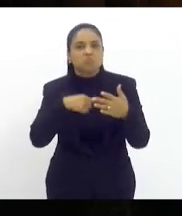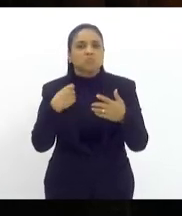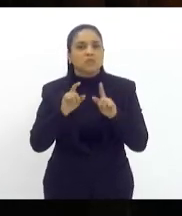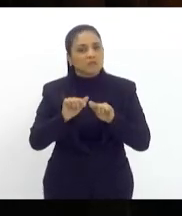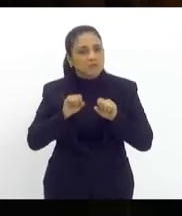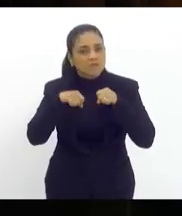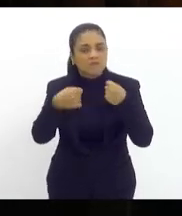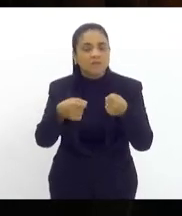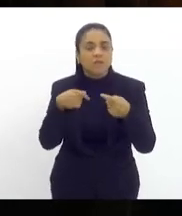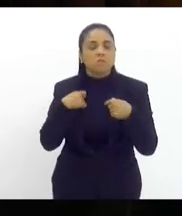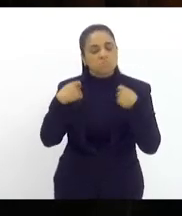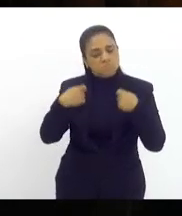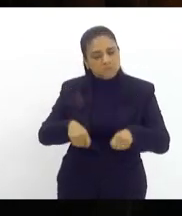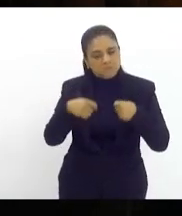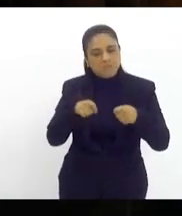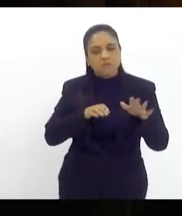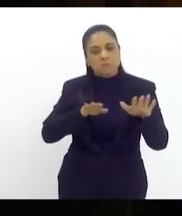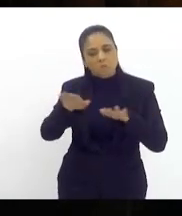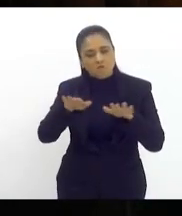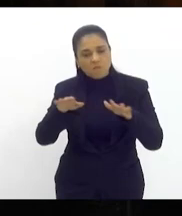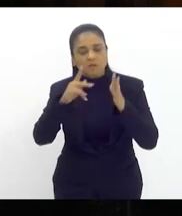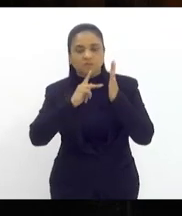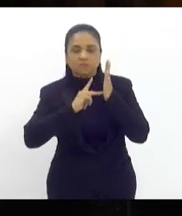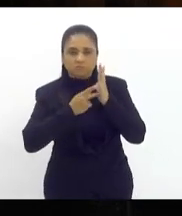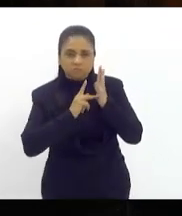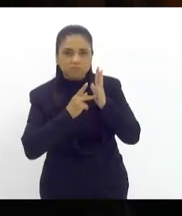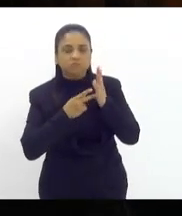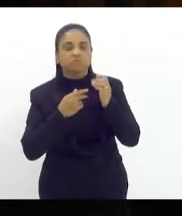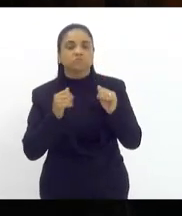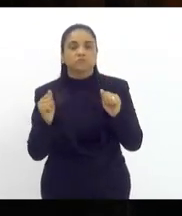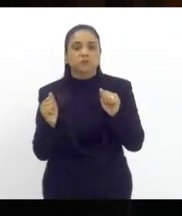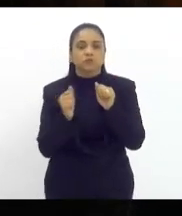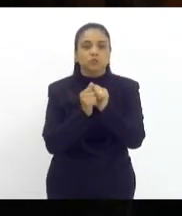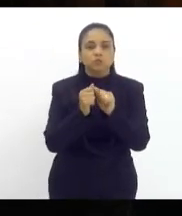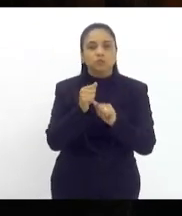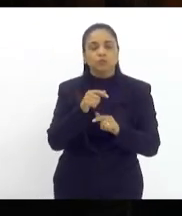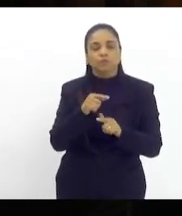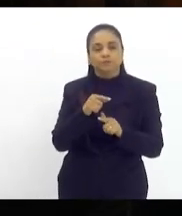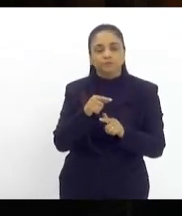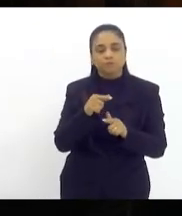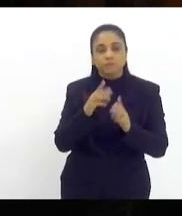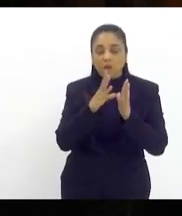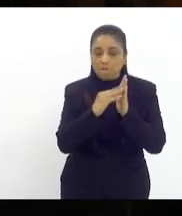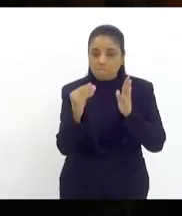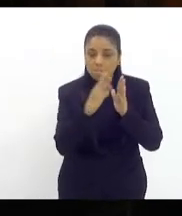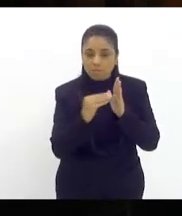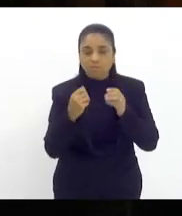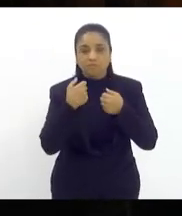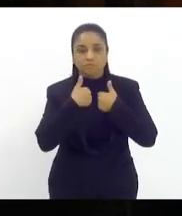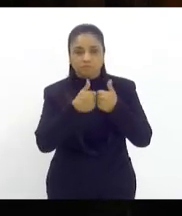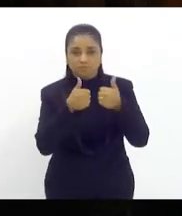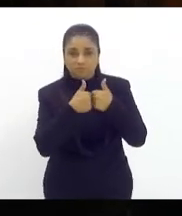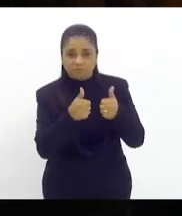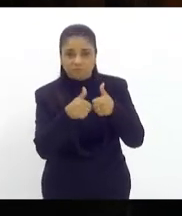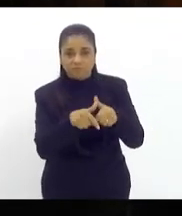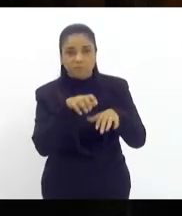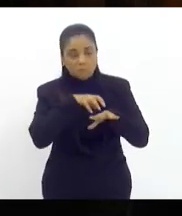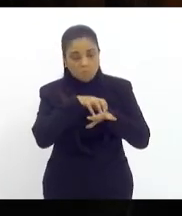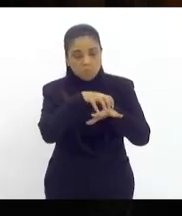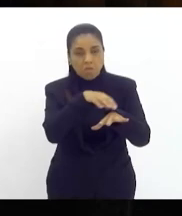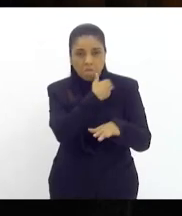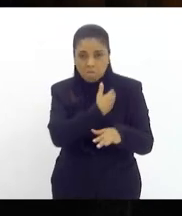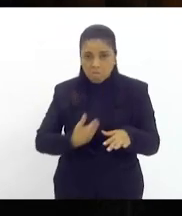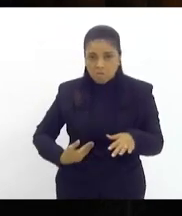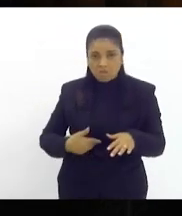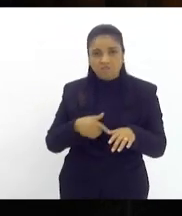gente precisa estar ao lado do movimento sindical da categoria dos usuários porque esse modelo de transporte público no estado do Rio de Janeiro está